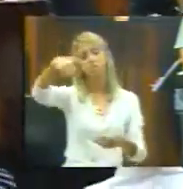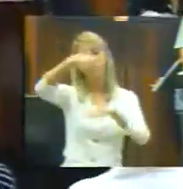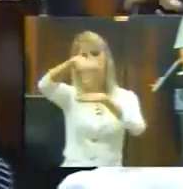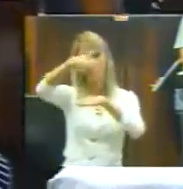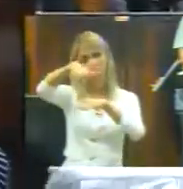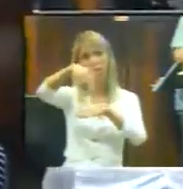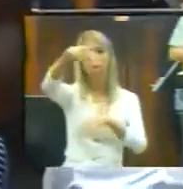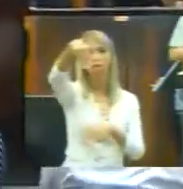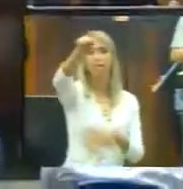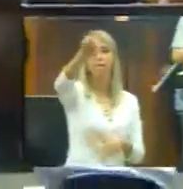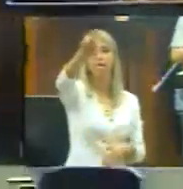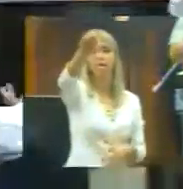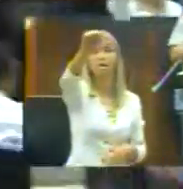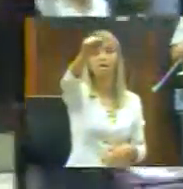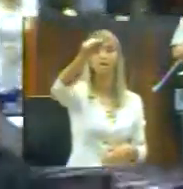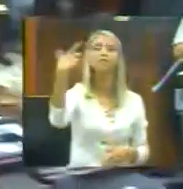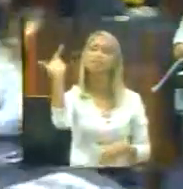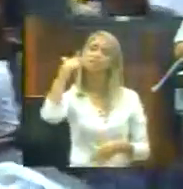Mayara.